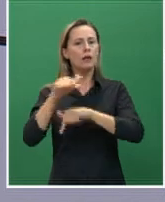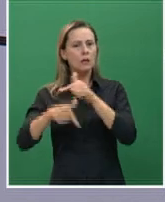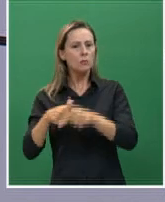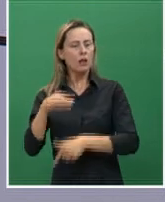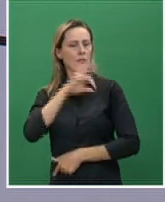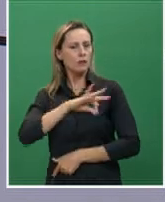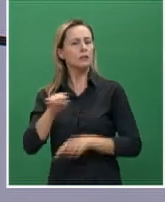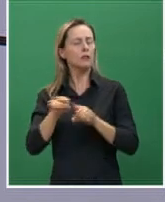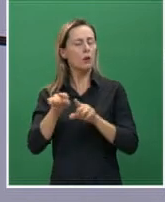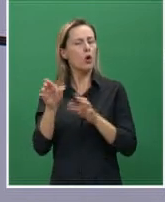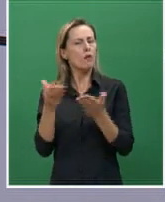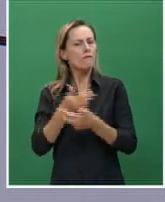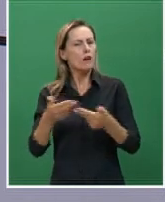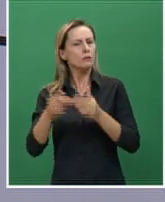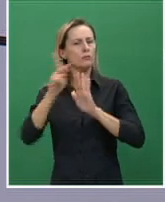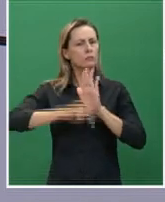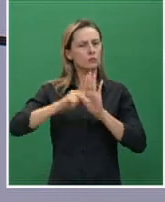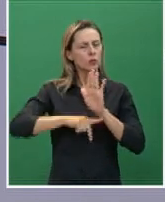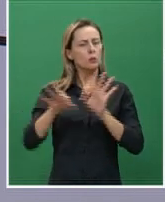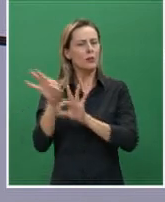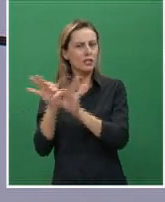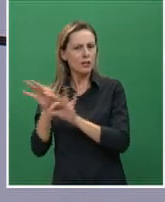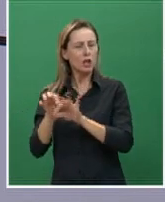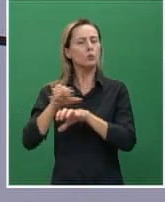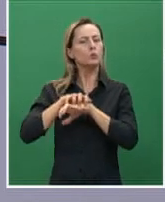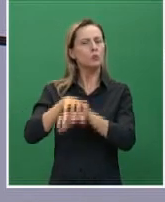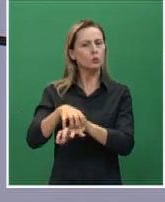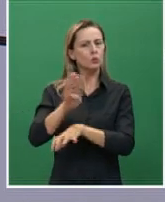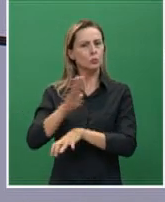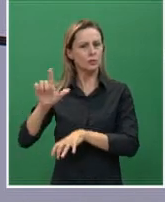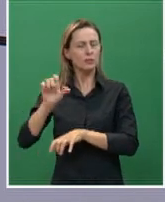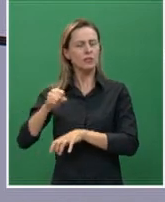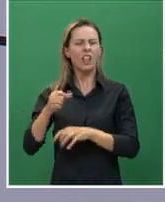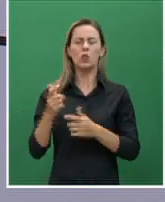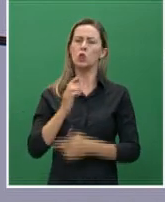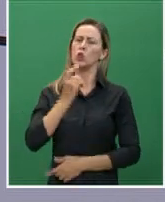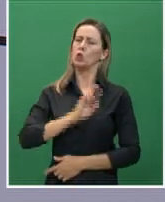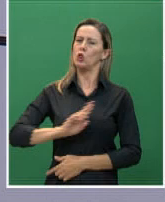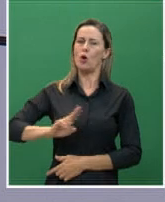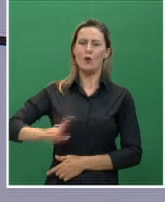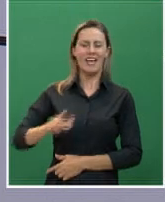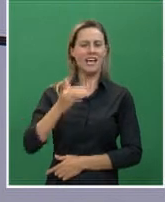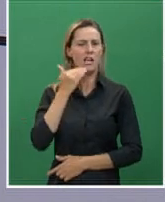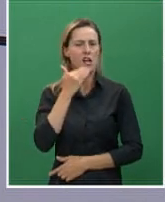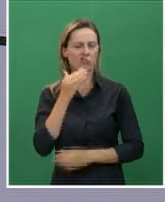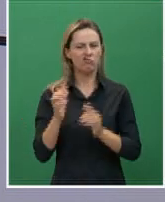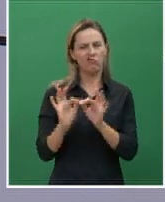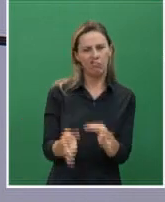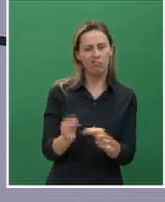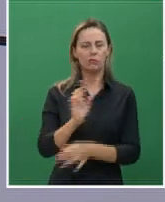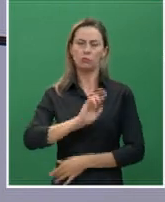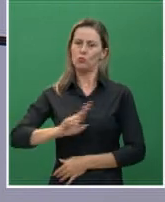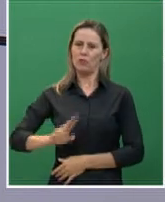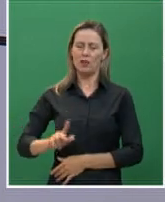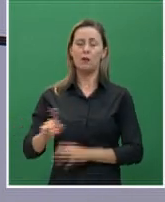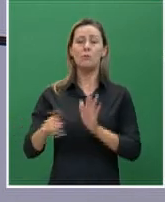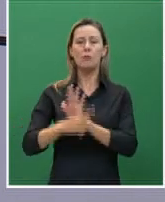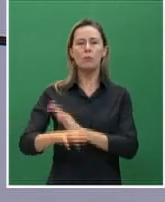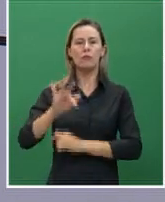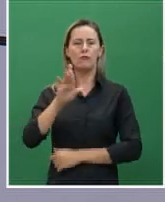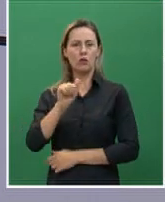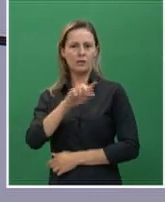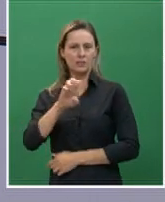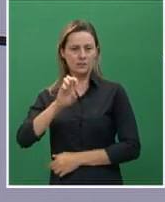vários projetos e ações planejadas no turismo na cidade de Blumenau e não são puxadinhos são obras importantes como a concessão do Frozen